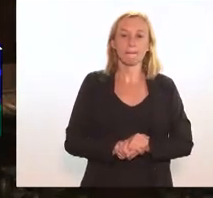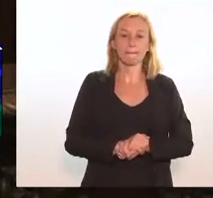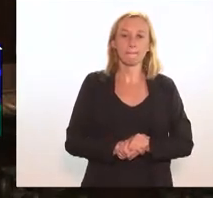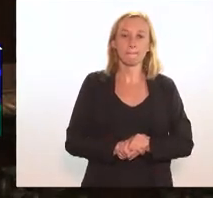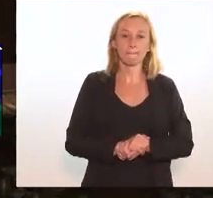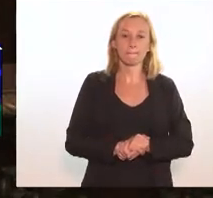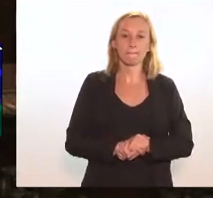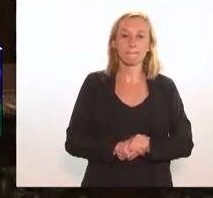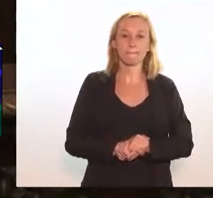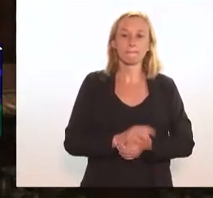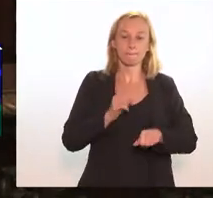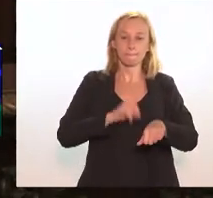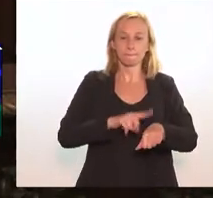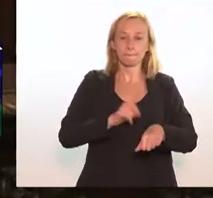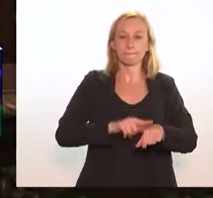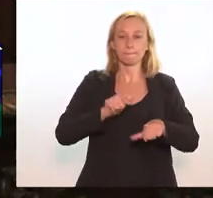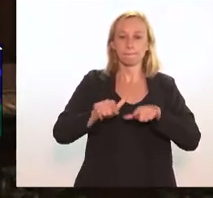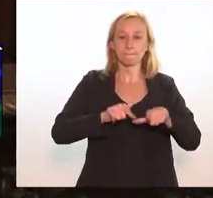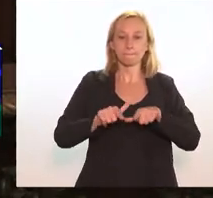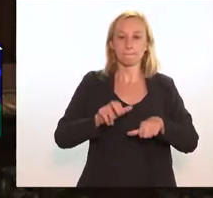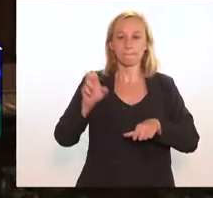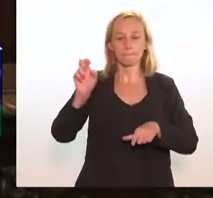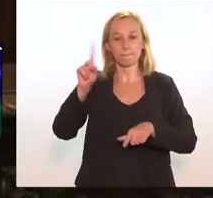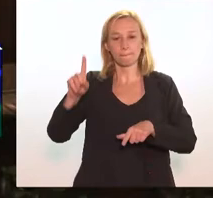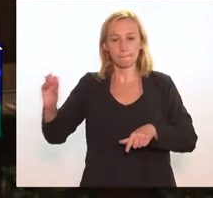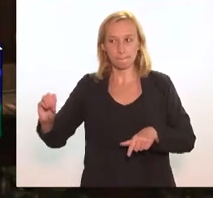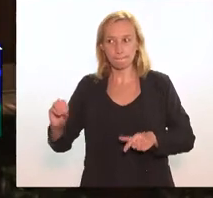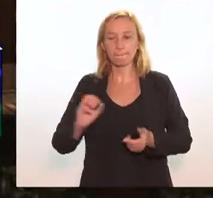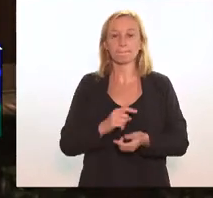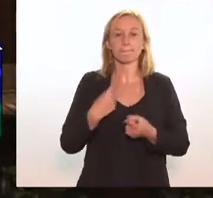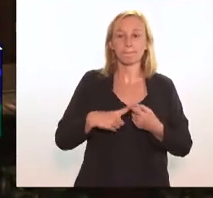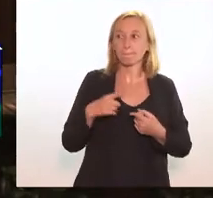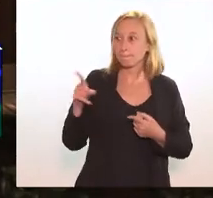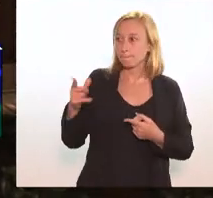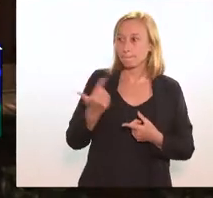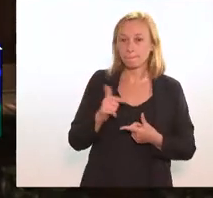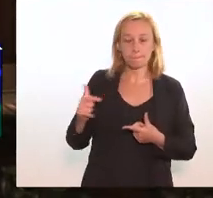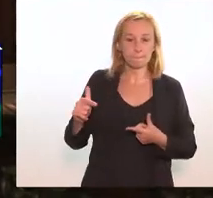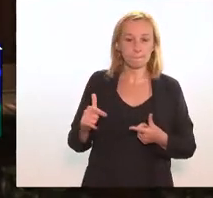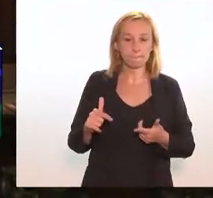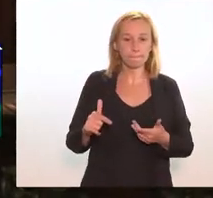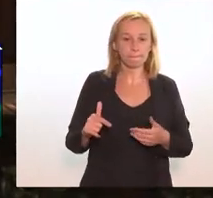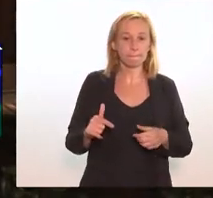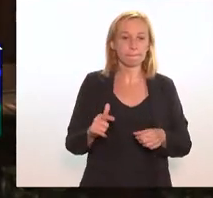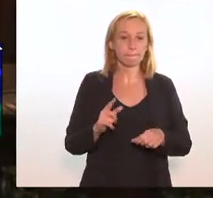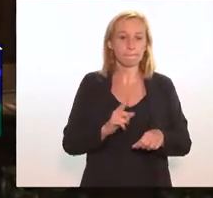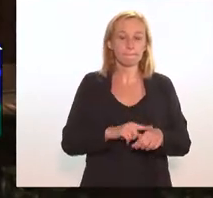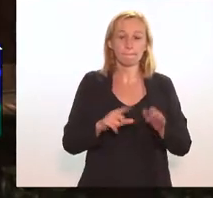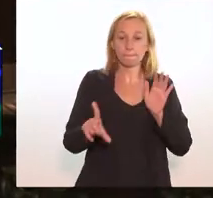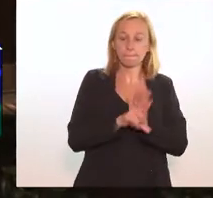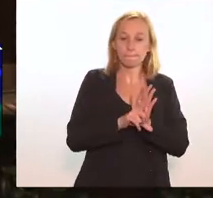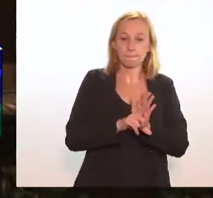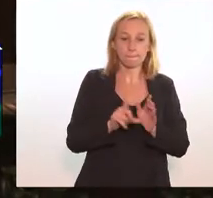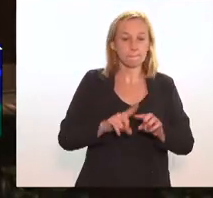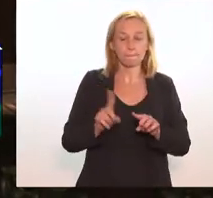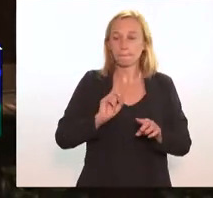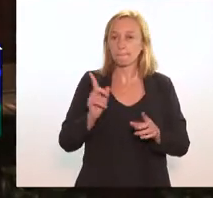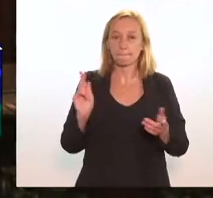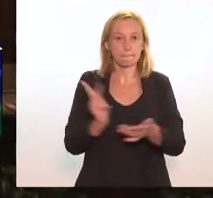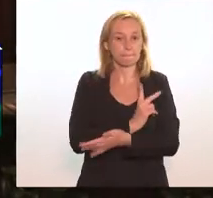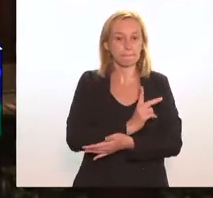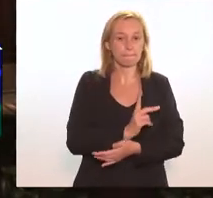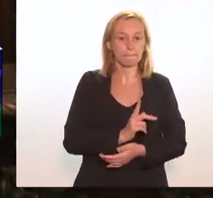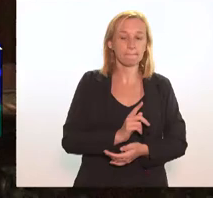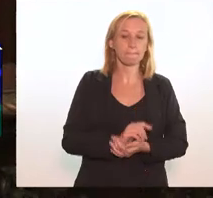a carreira dos professores e professoras da UESO, porque eles têm uma carreira fixada em lei, mas não acontece.